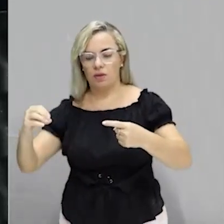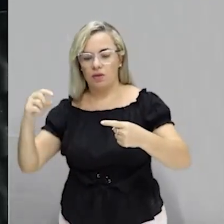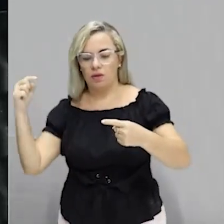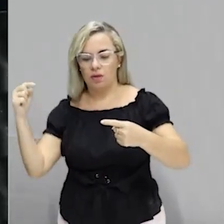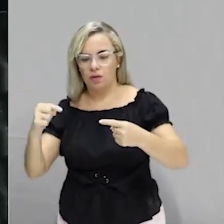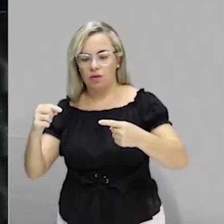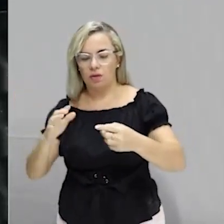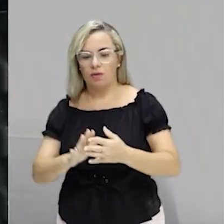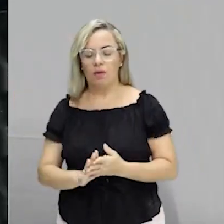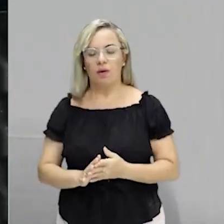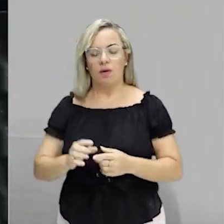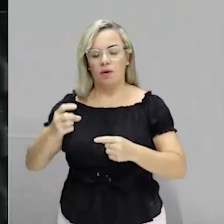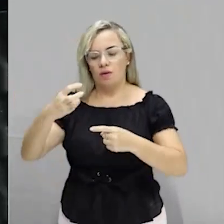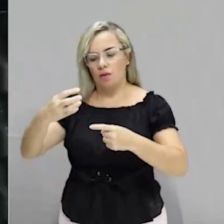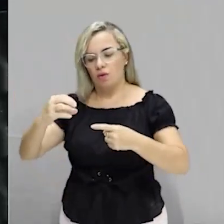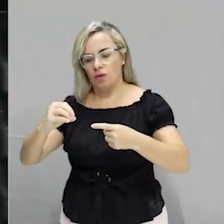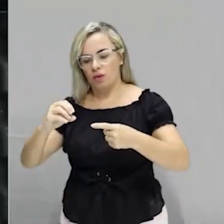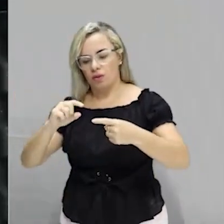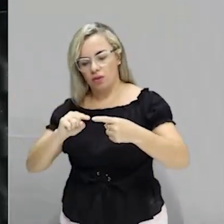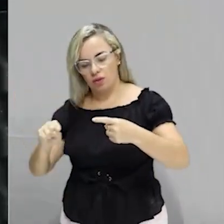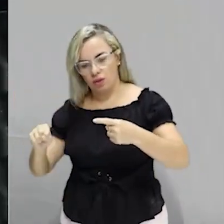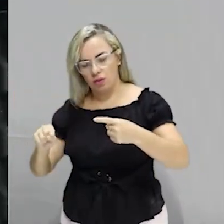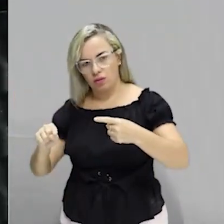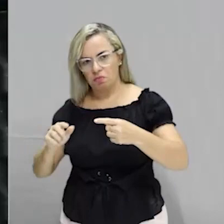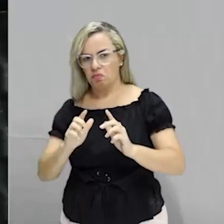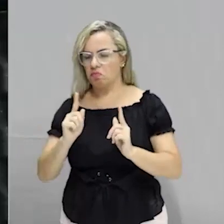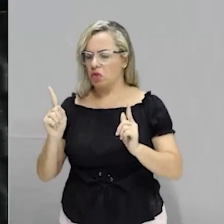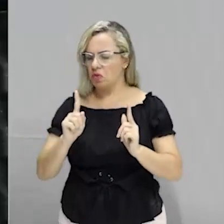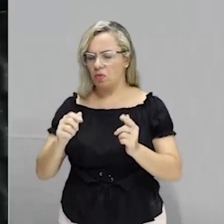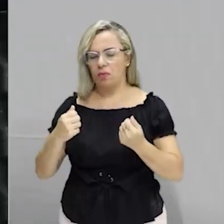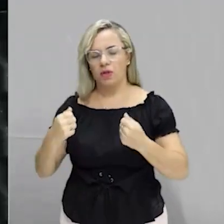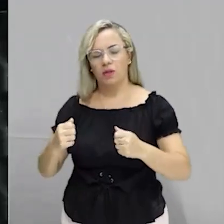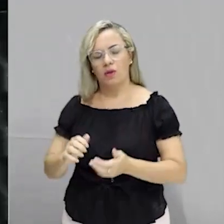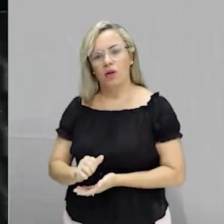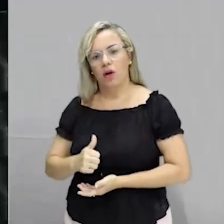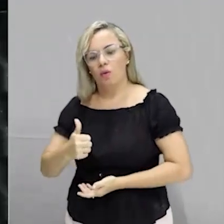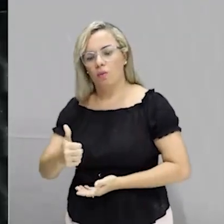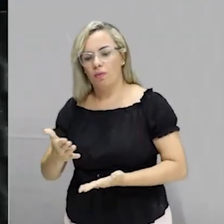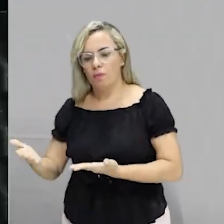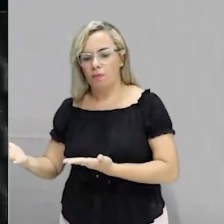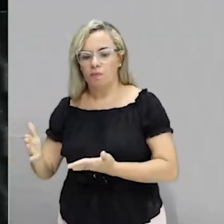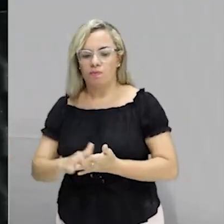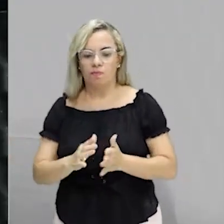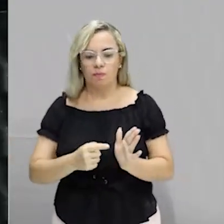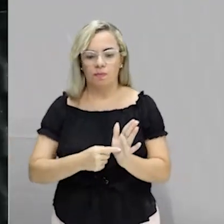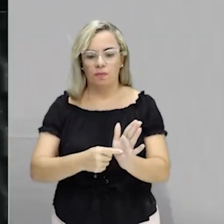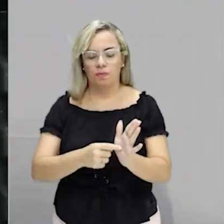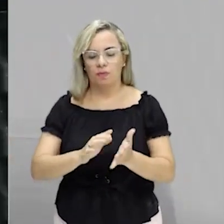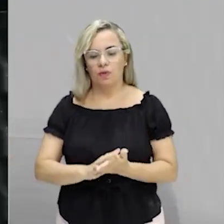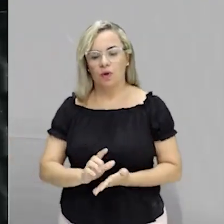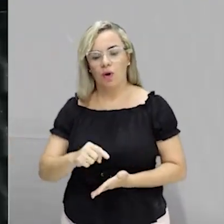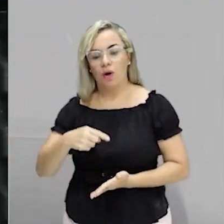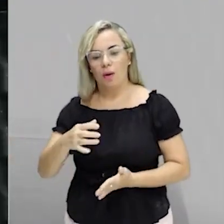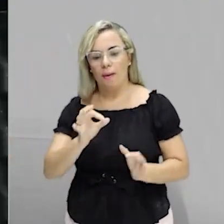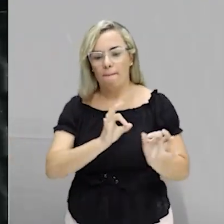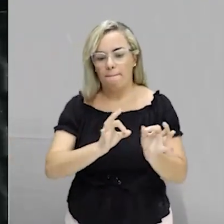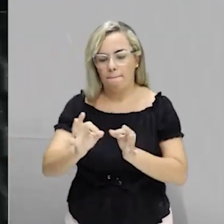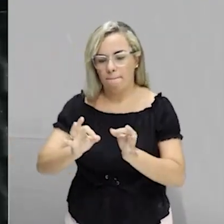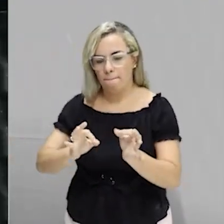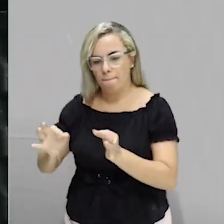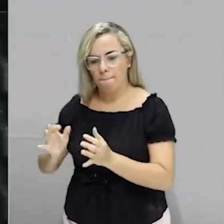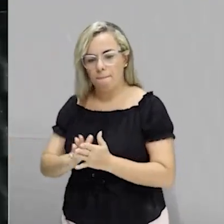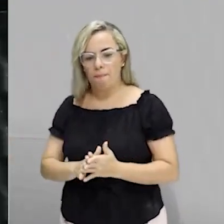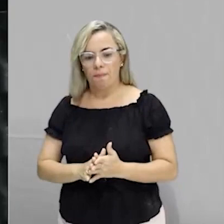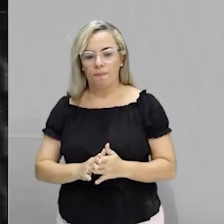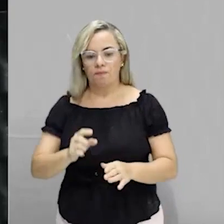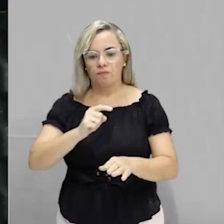para quem? Para 1. E a gente nem precisa colocar, tá? Então, por isso já fica desse jeitinho. Agora, eu preciso também montar uma razão para o período